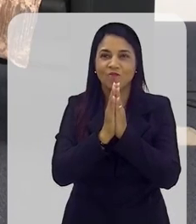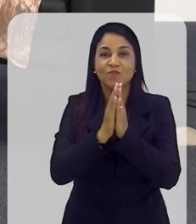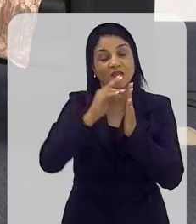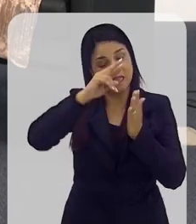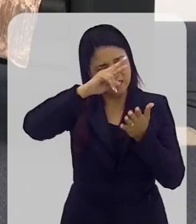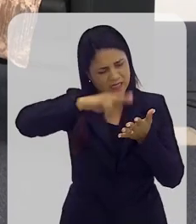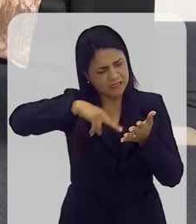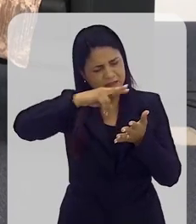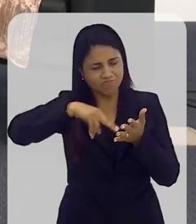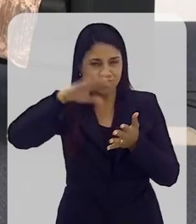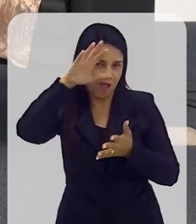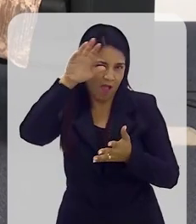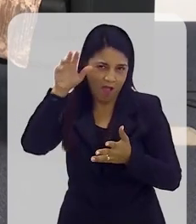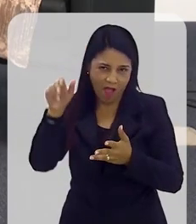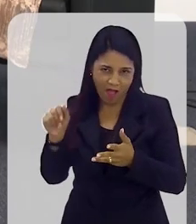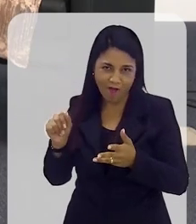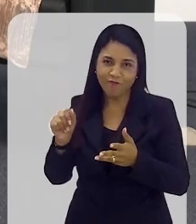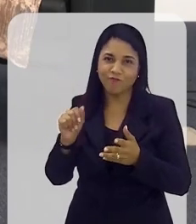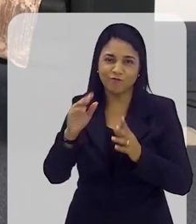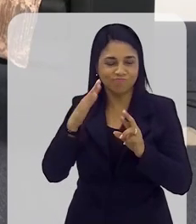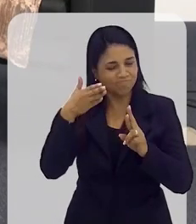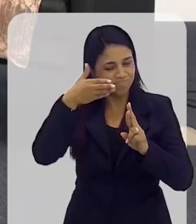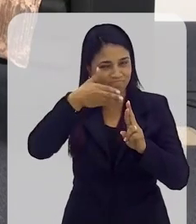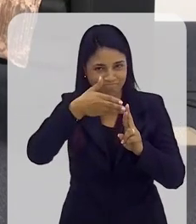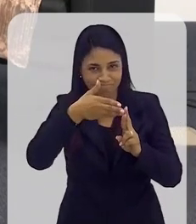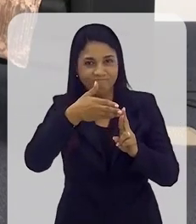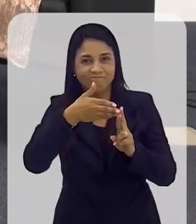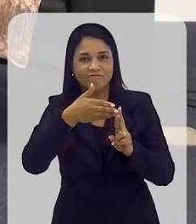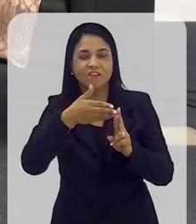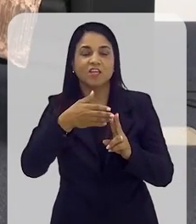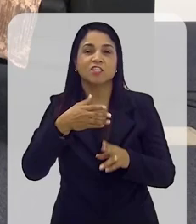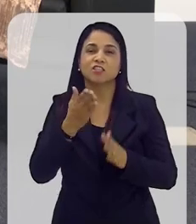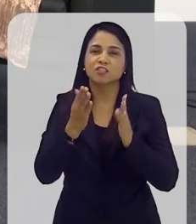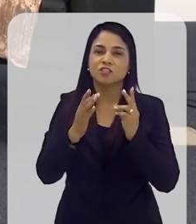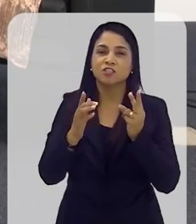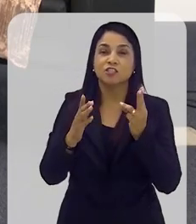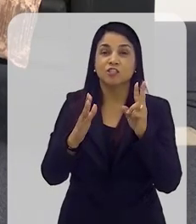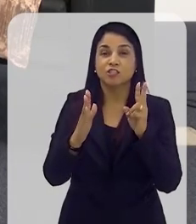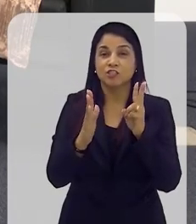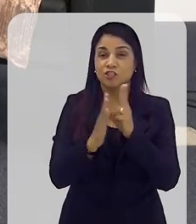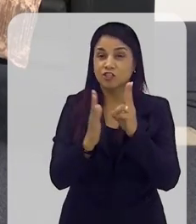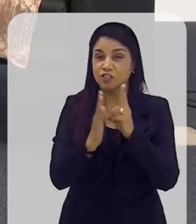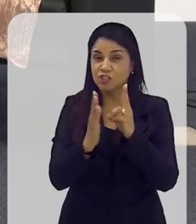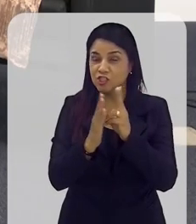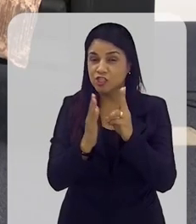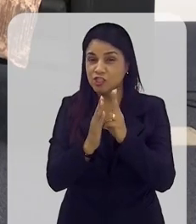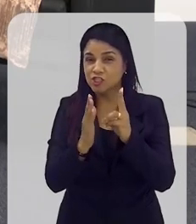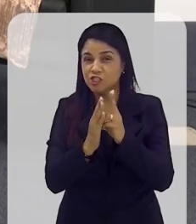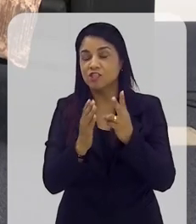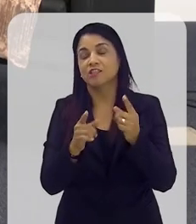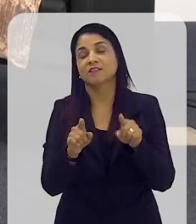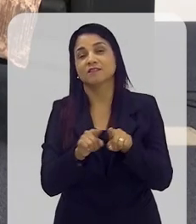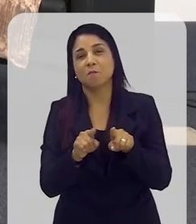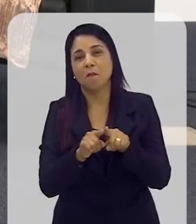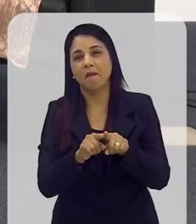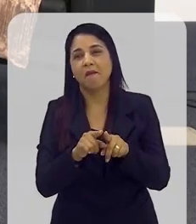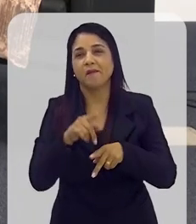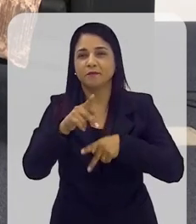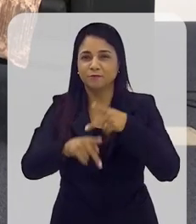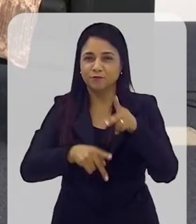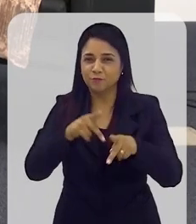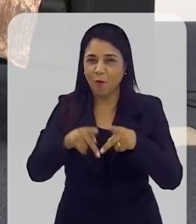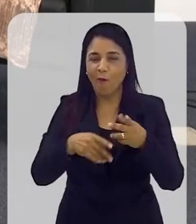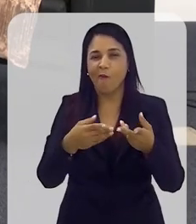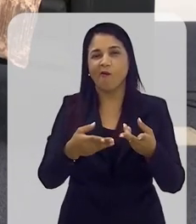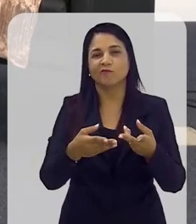mais afro-referenciada para ele. Uma literatura indígena, dos nossos povos originários. Então, eu leio